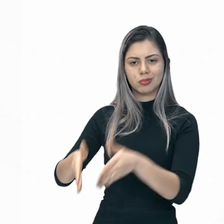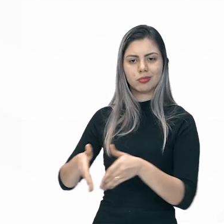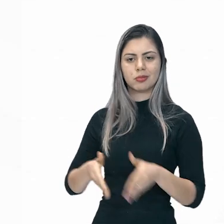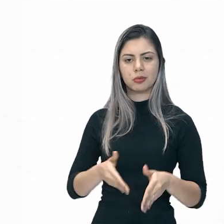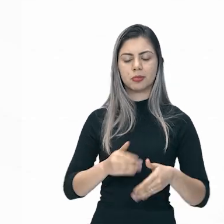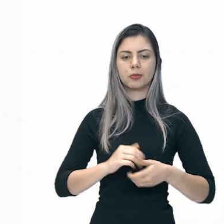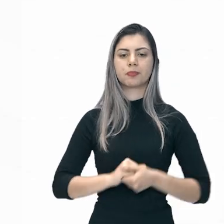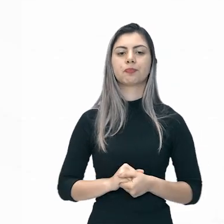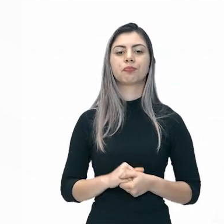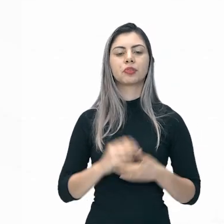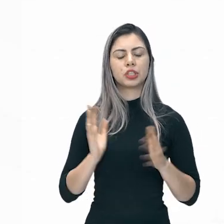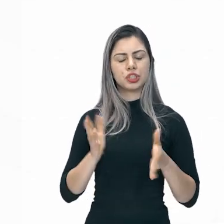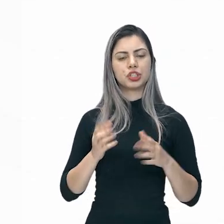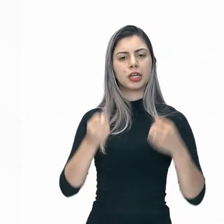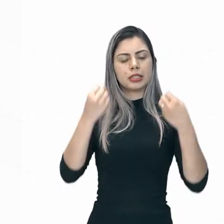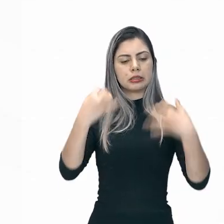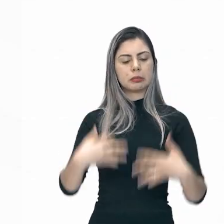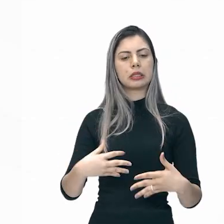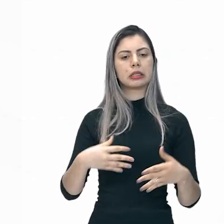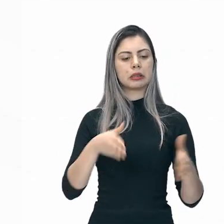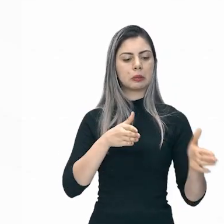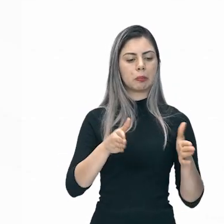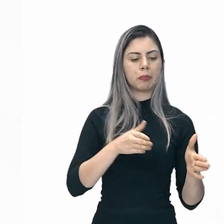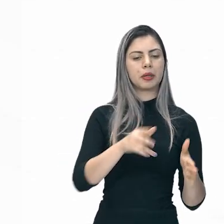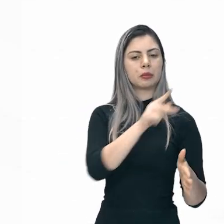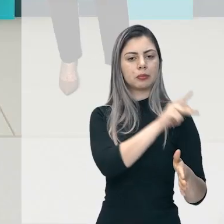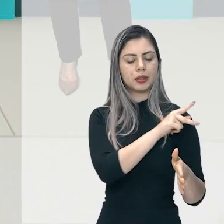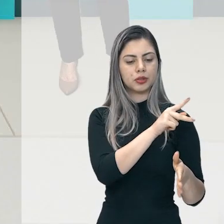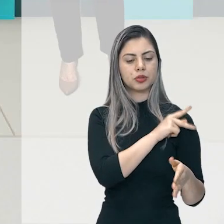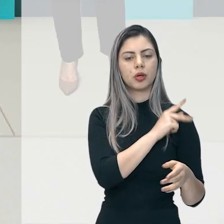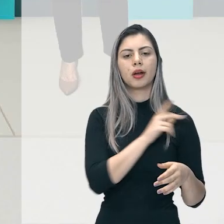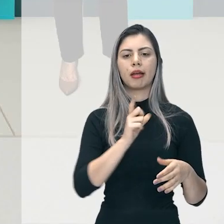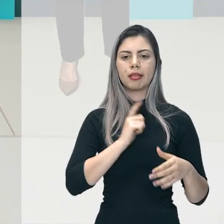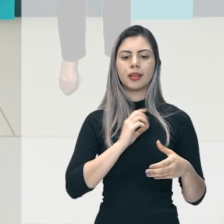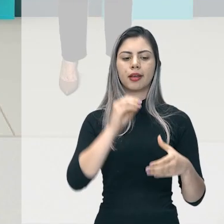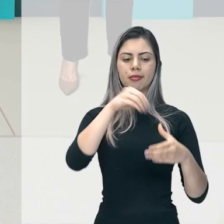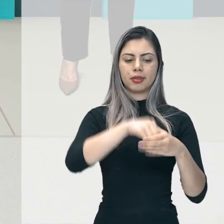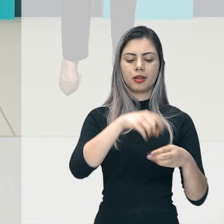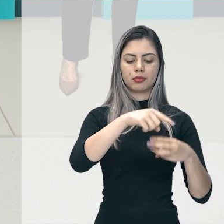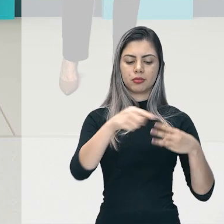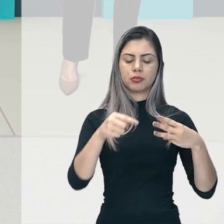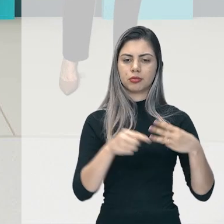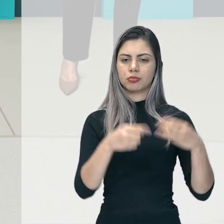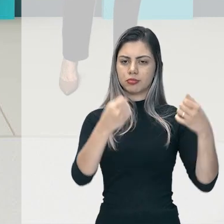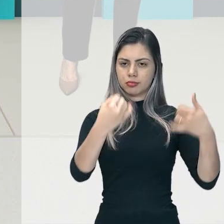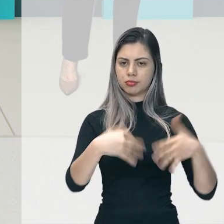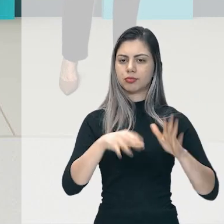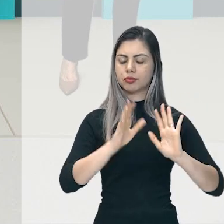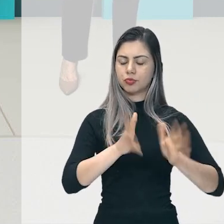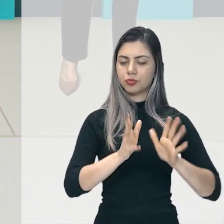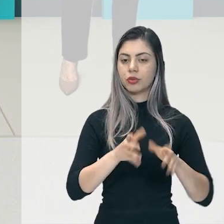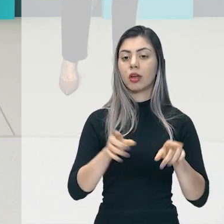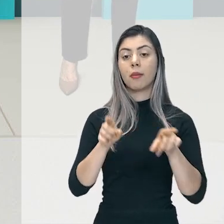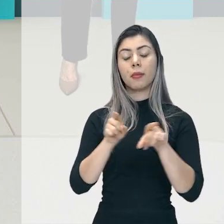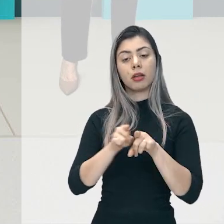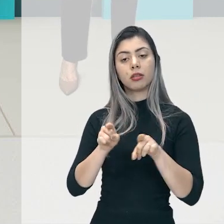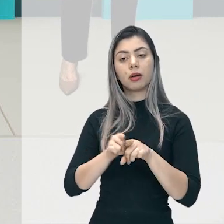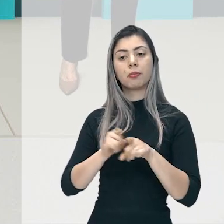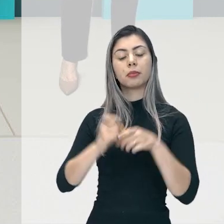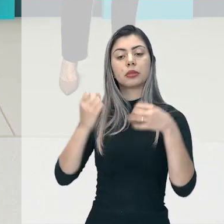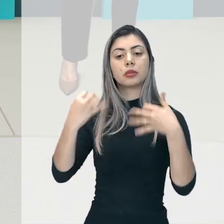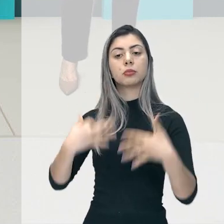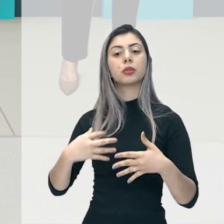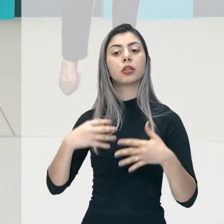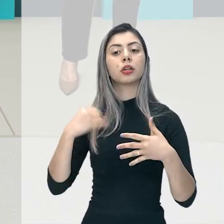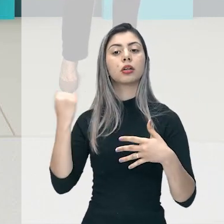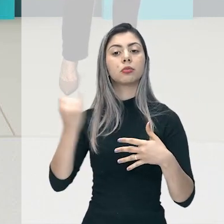falamos da pré-história, falamos desses períodos que envolvem a pré-história, mas também nós falamos durante as nossas aulas sobre algo